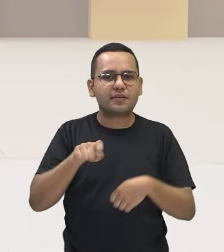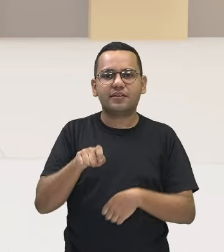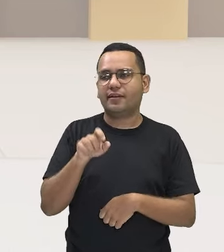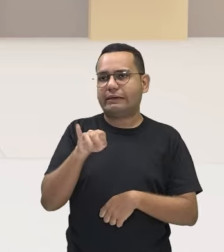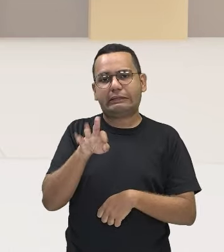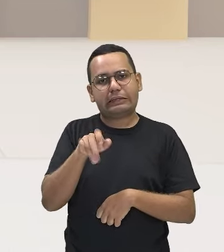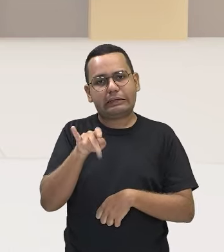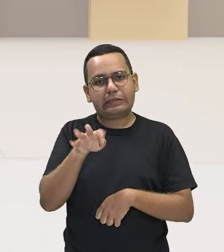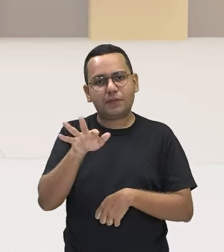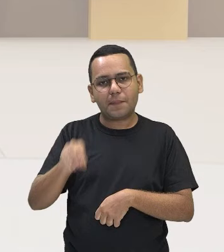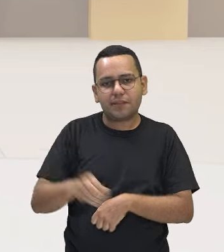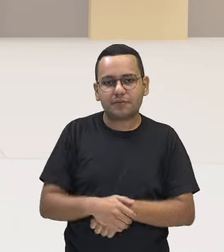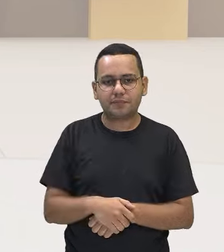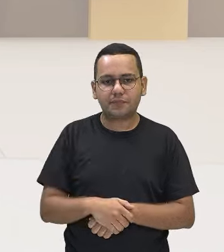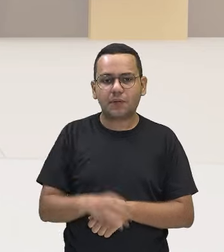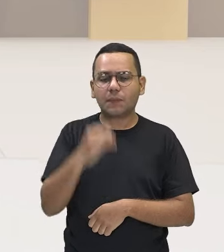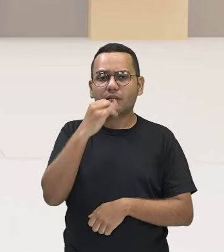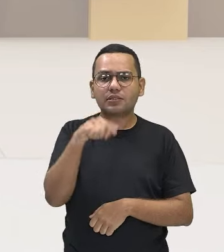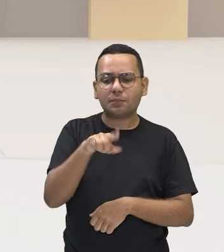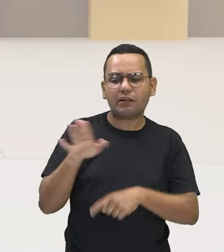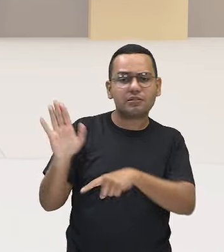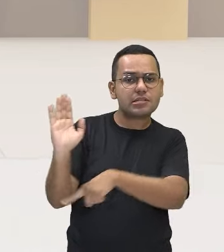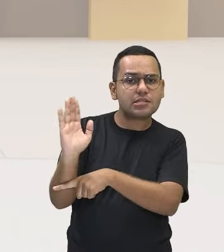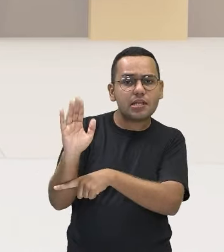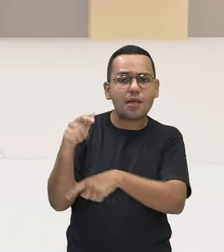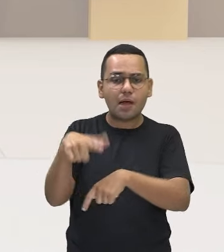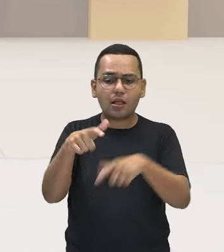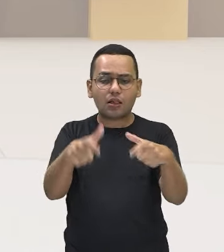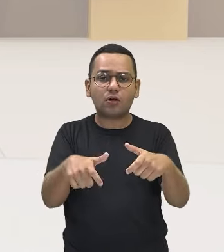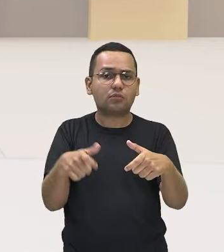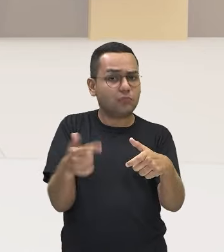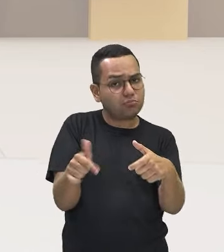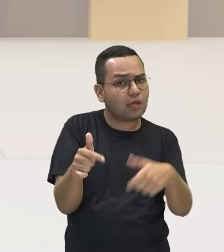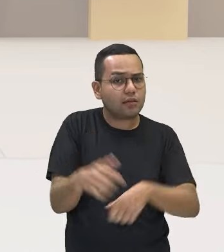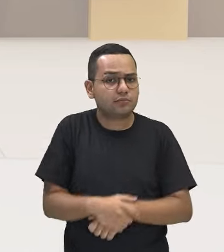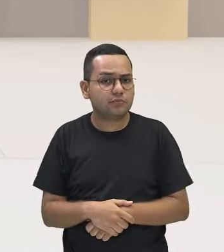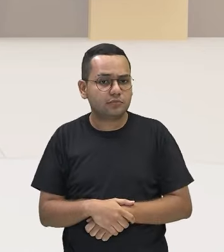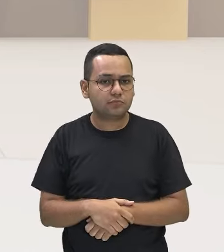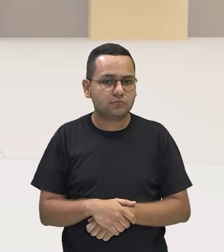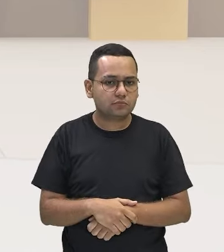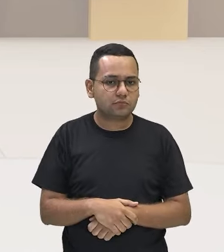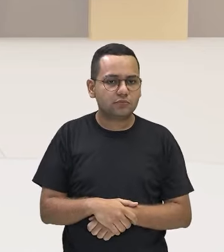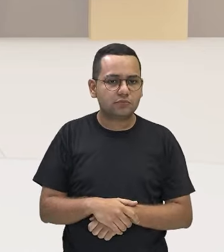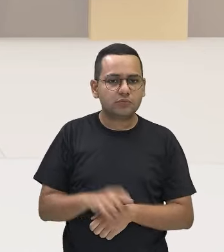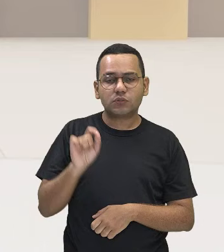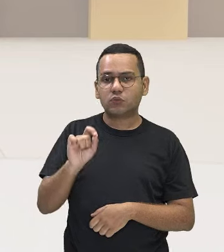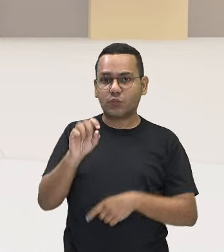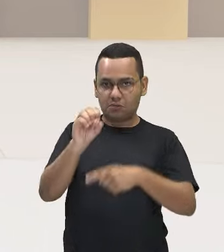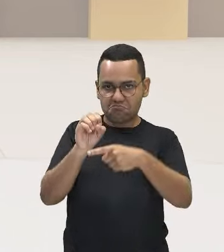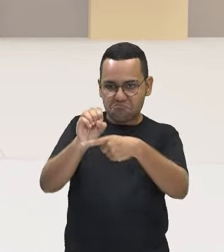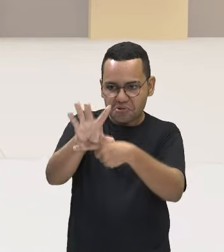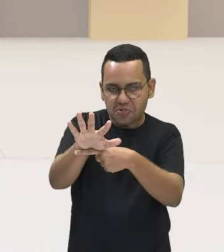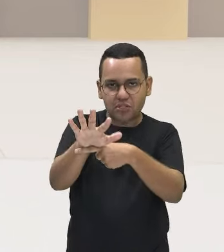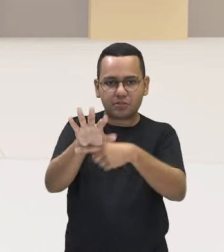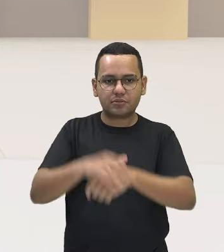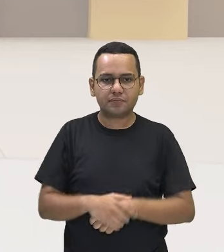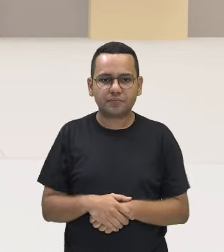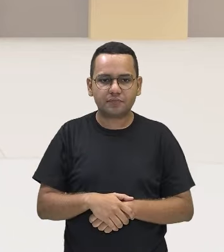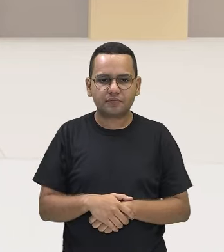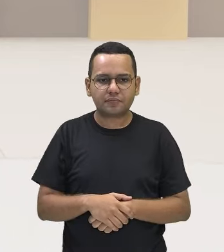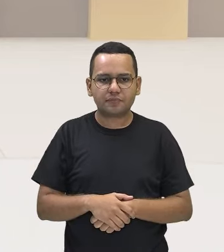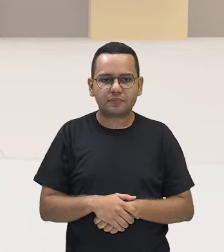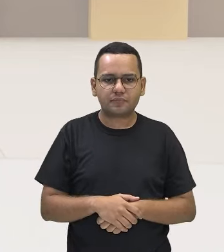lá, um cinema. Não tem cinema, olha só. Isso. Um projetorzinho, aí tu já estipula. Não, uma vez na